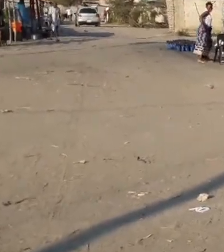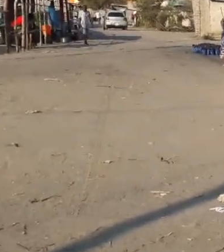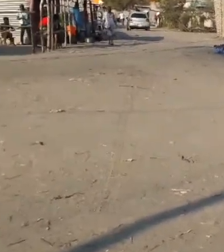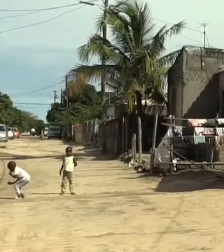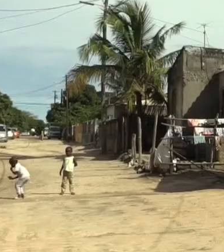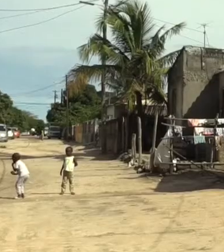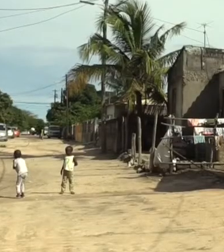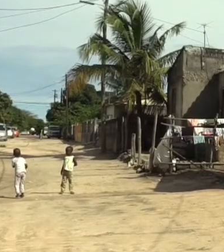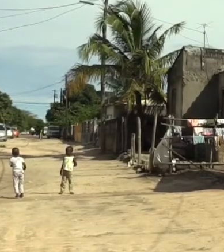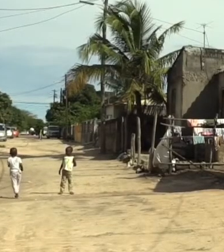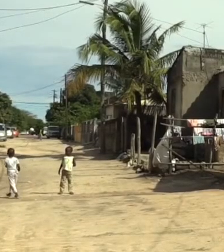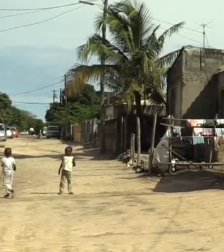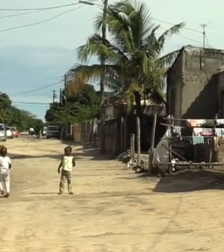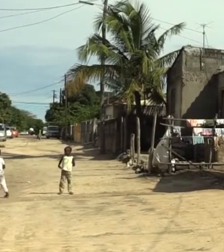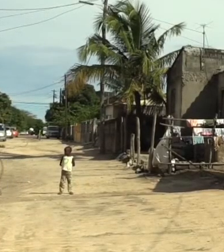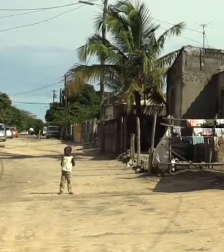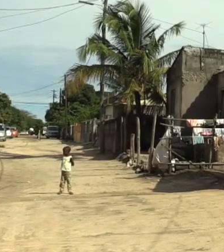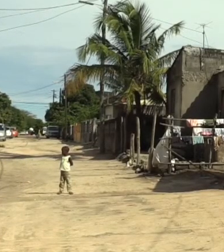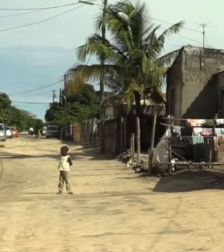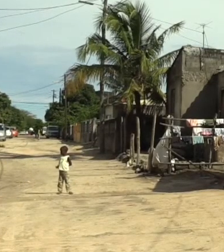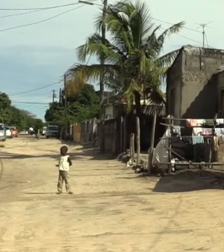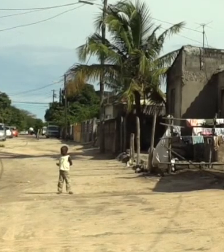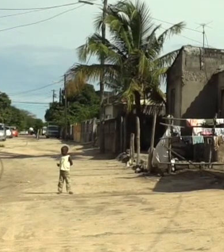É impossível Amém.